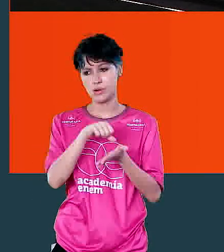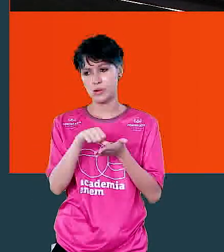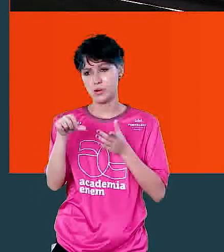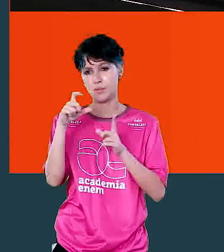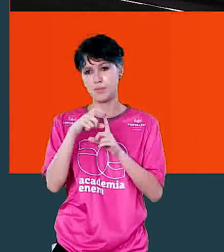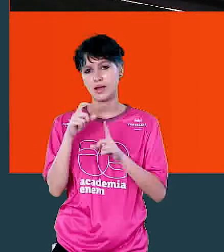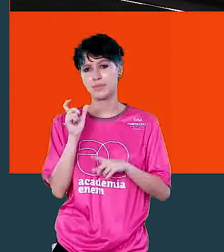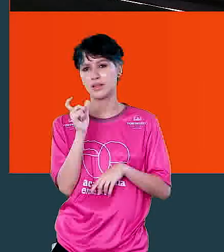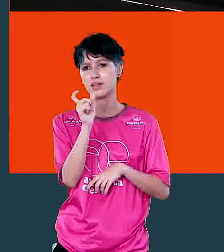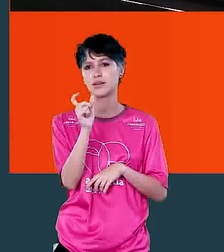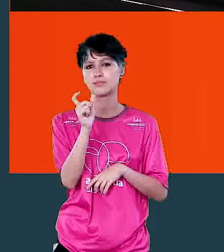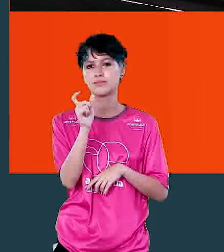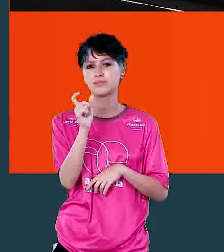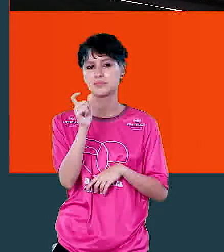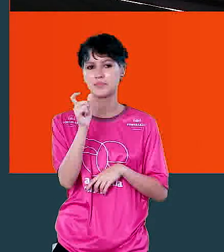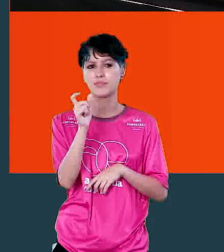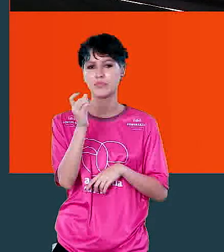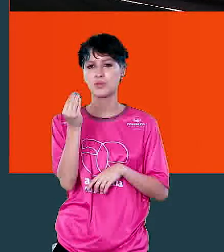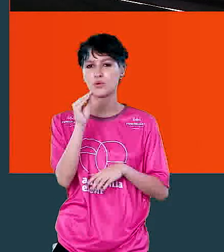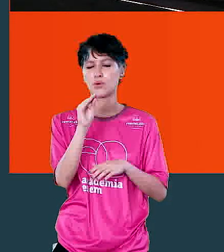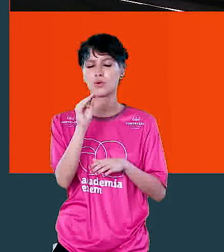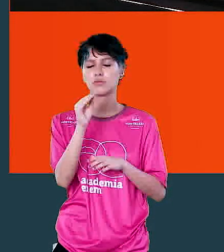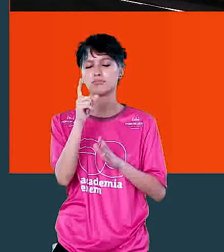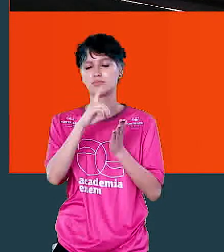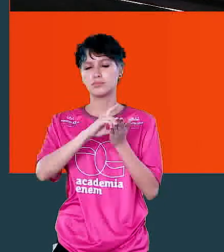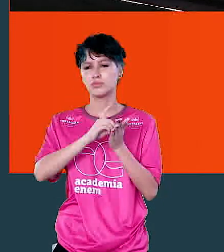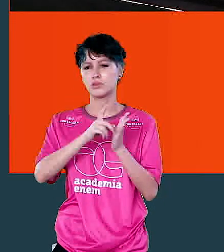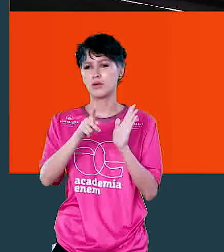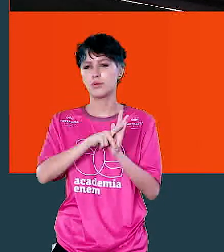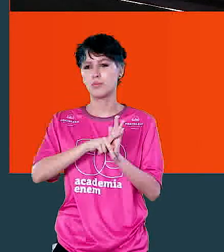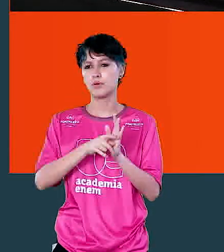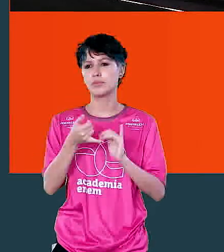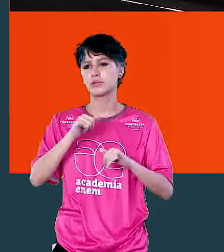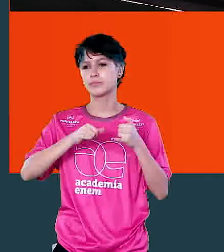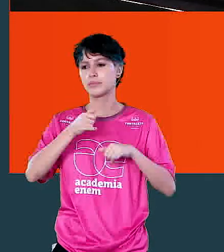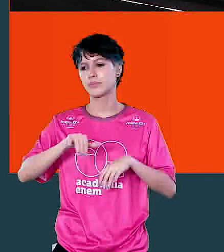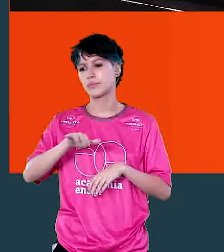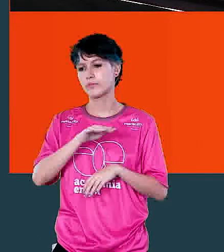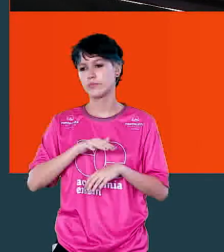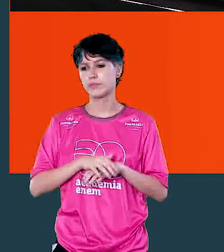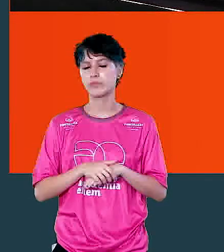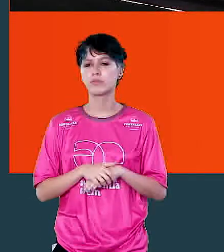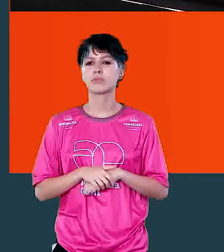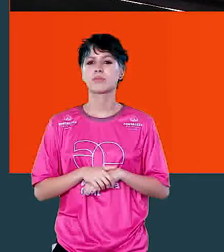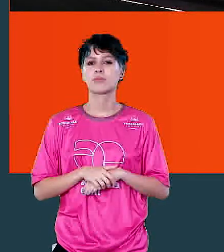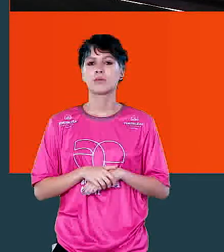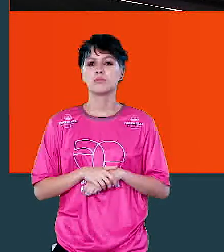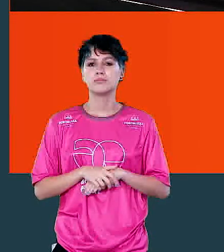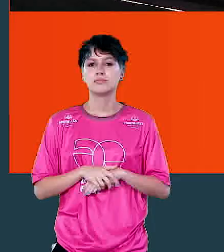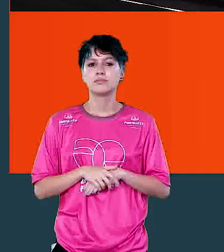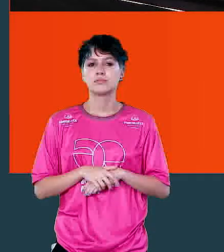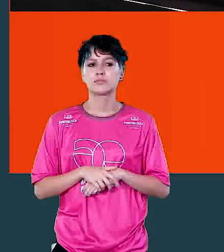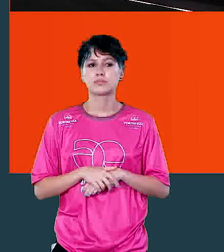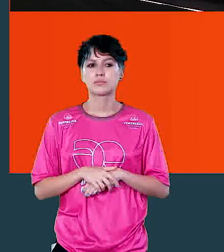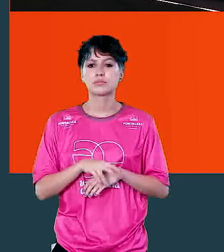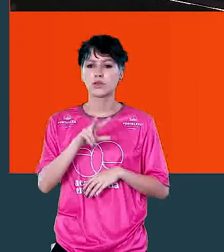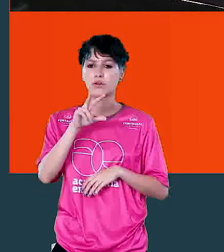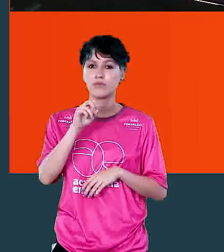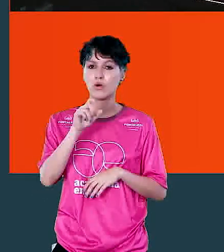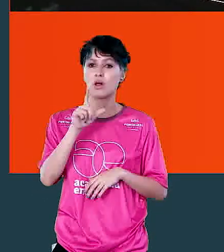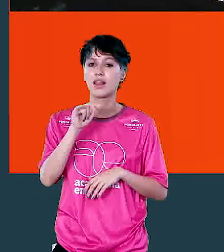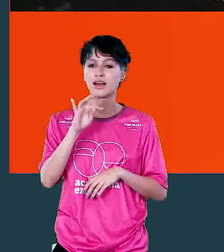dicionário da química, ó, puxa a setinha, tu vai escrever bem aqui, ó, em volatilidade,